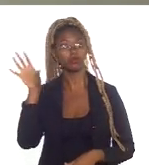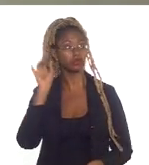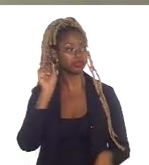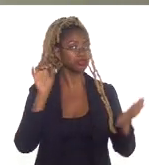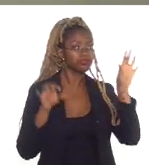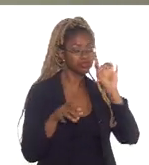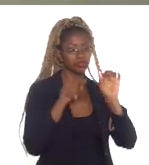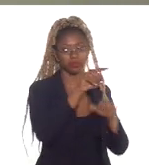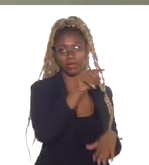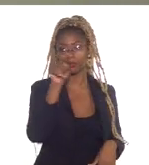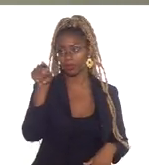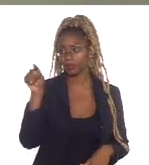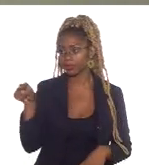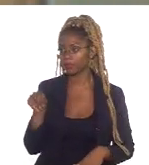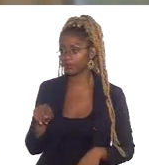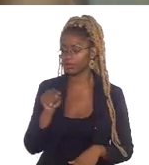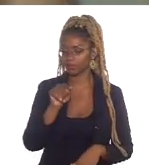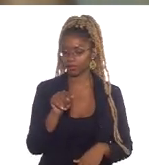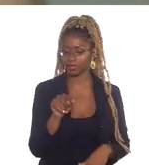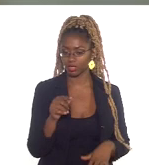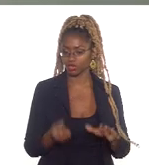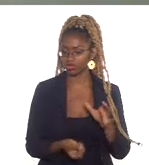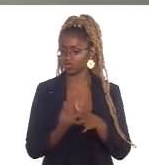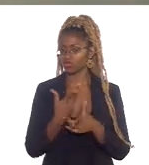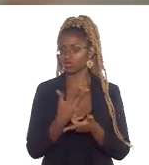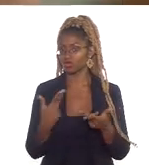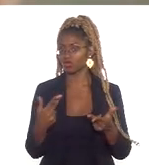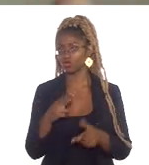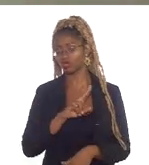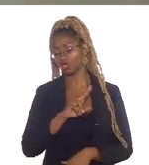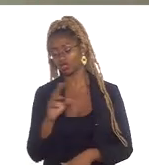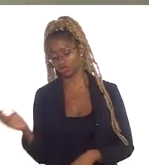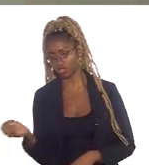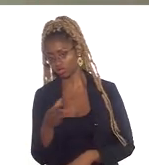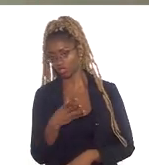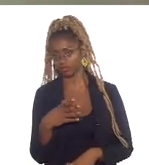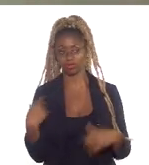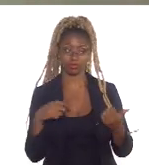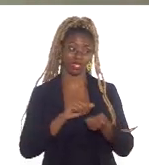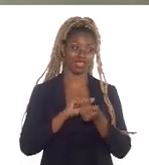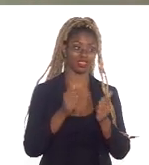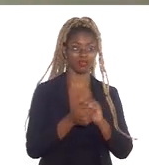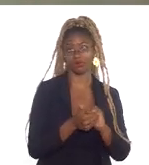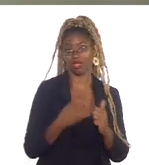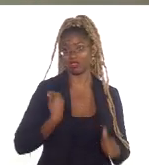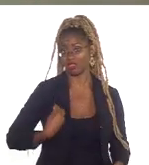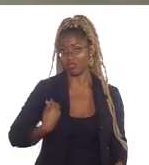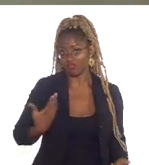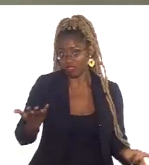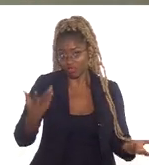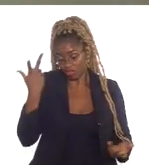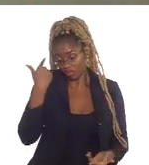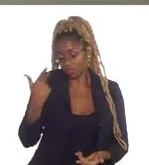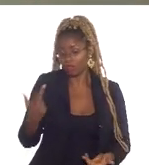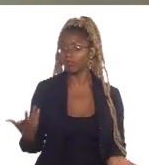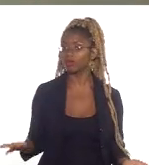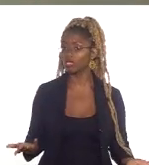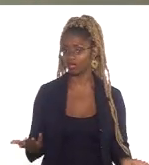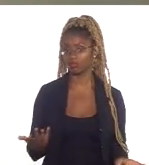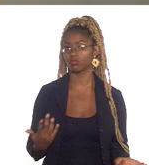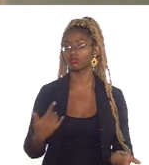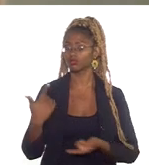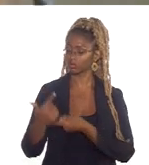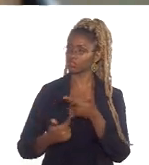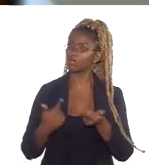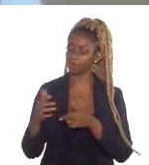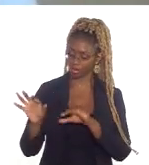ciclando. No meio do caminho, surge uma coisa nova, a gente tem que se adaptar à coisa nova. É a vida da gente, é assim. O plano de trabalho